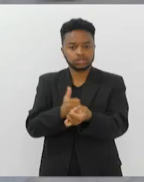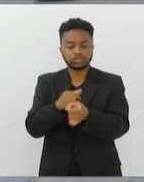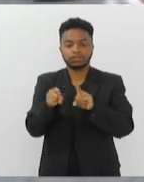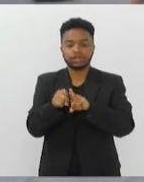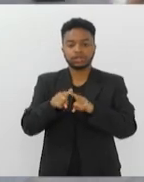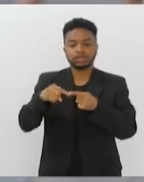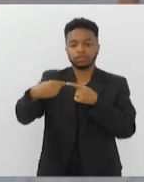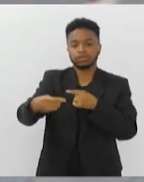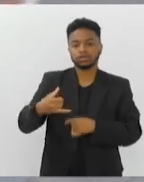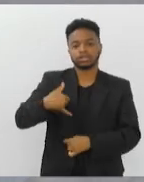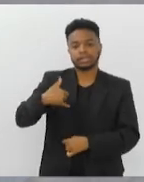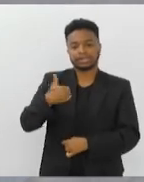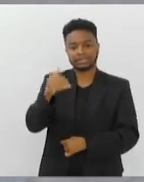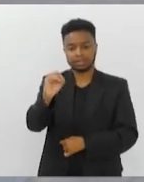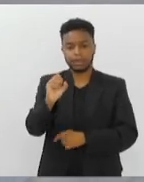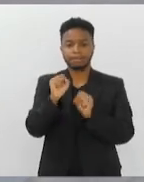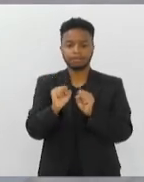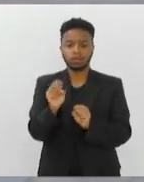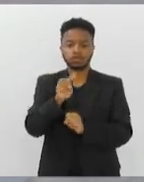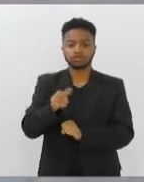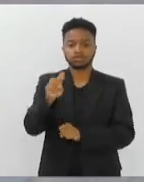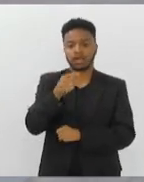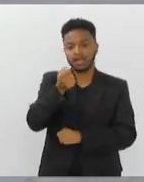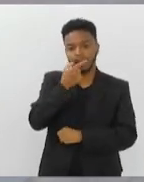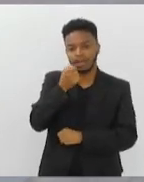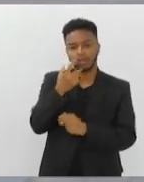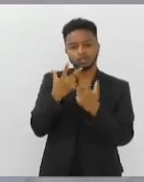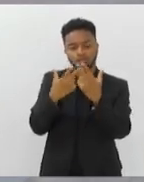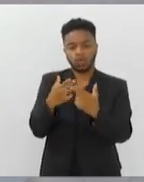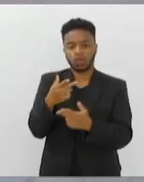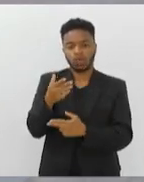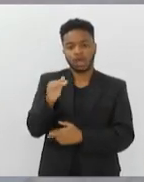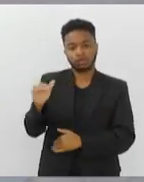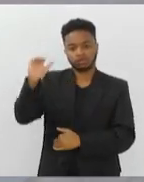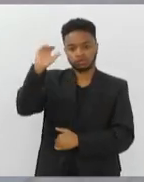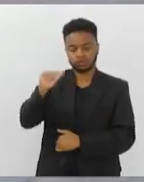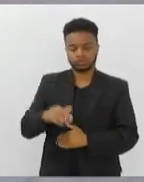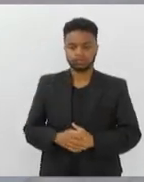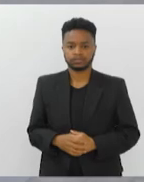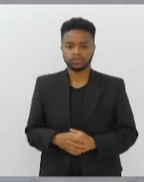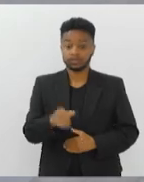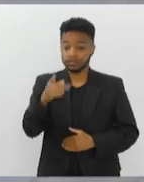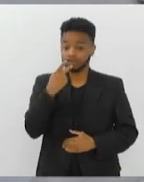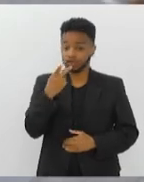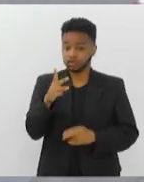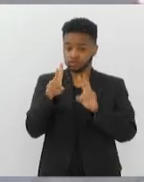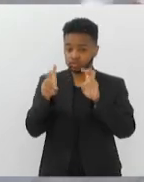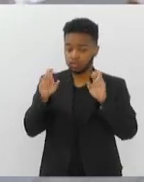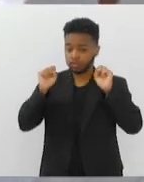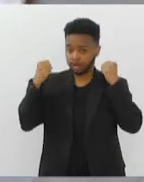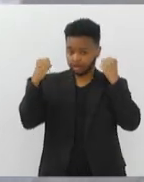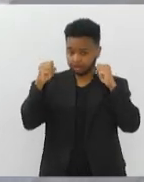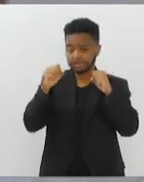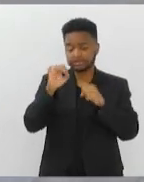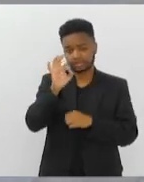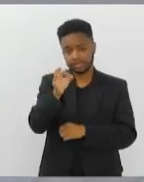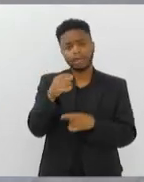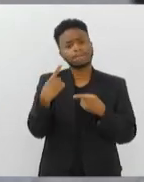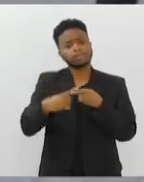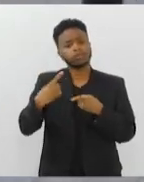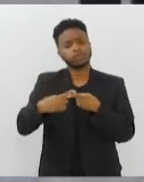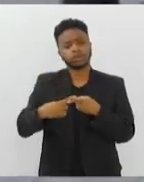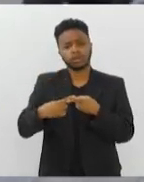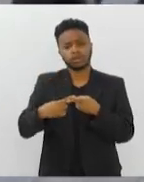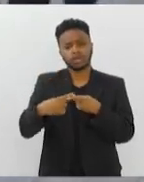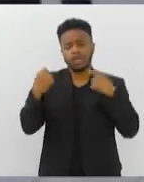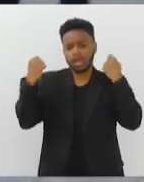para usar mais ou menos as mesmas medicações que são usadas em adultos. A senhora falou da atividade física. O porquê a